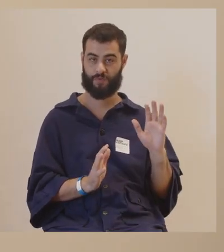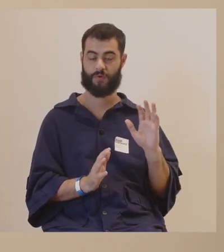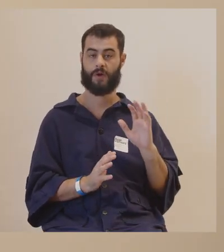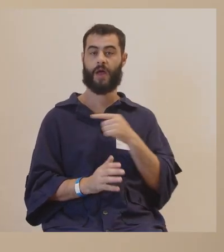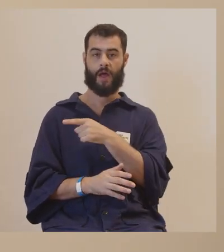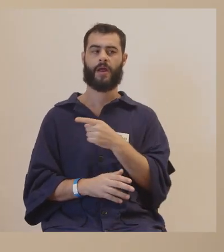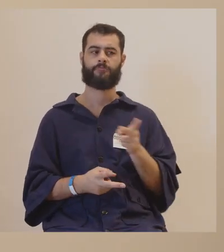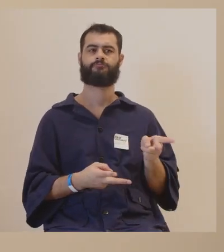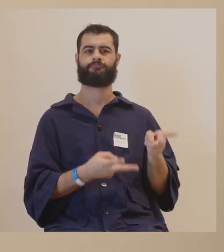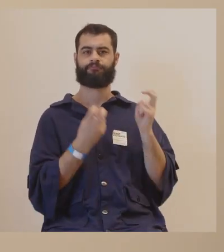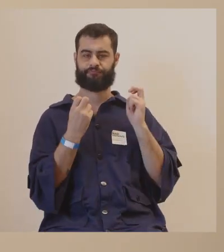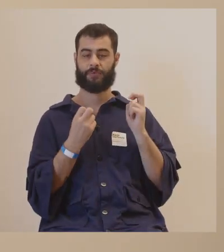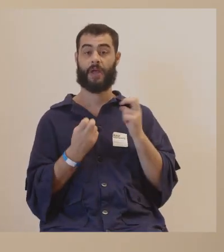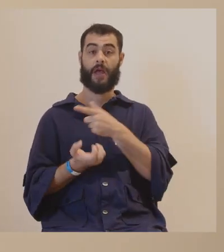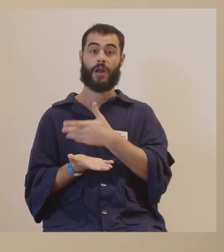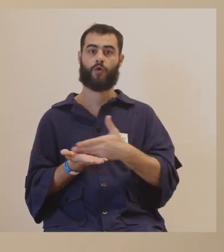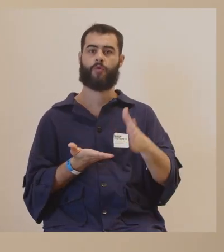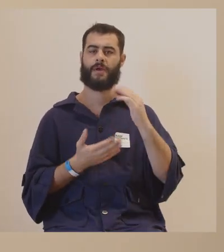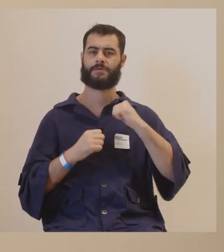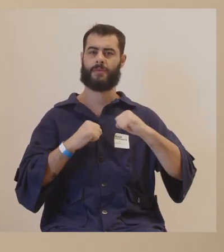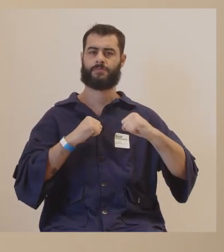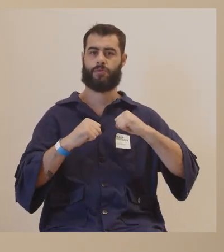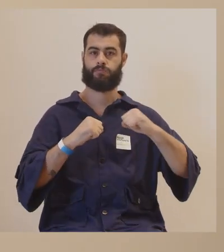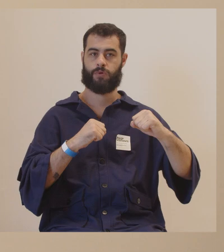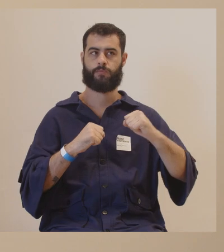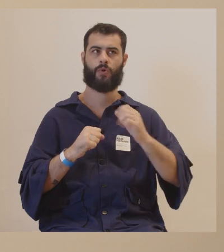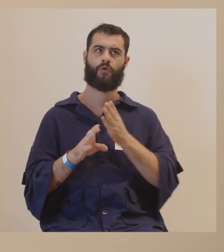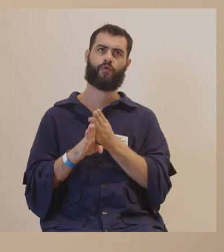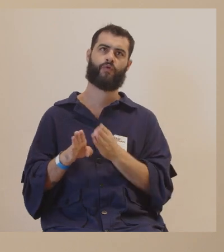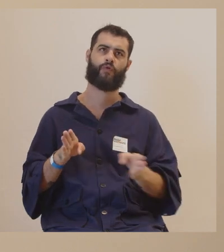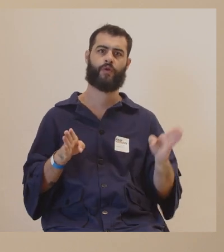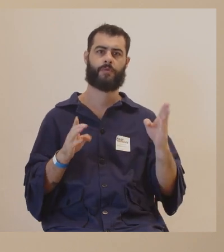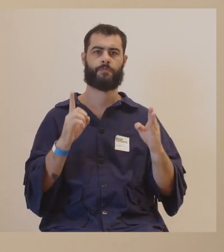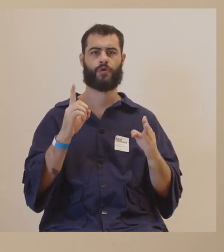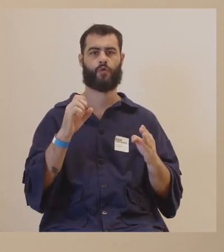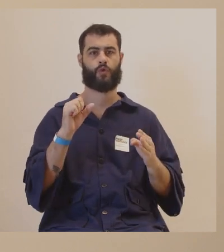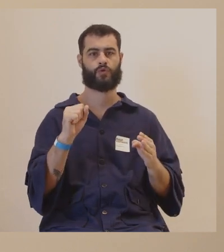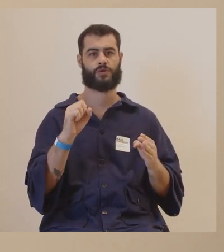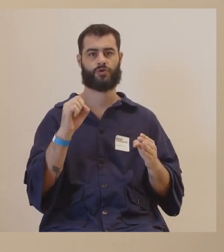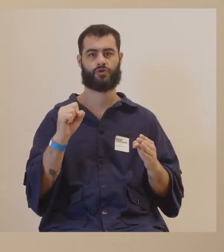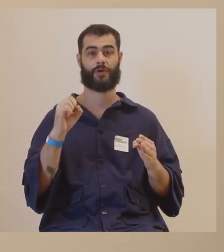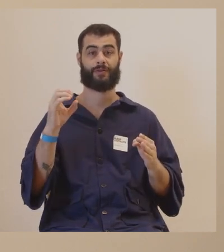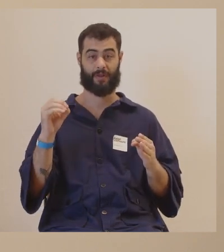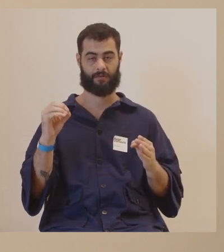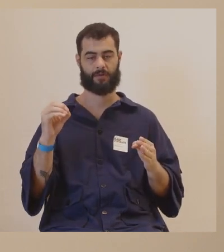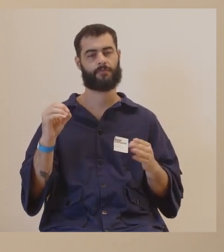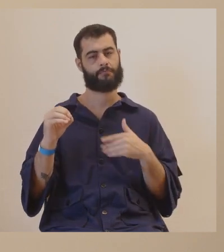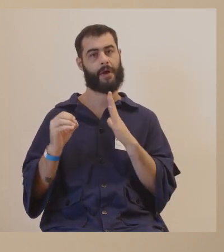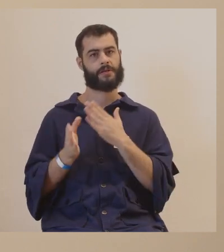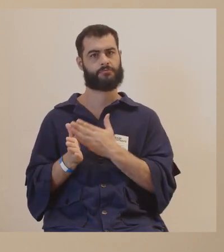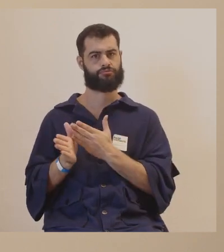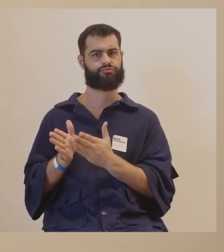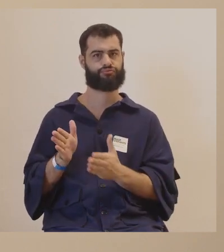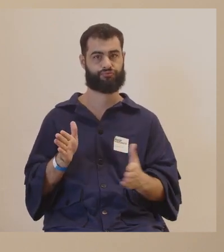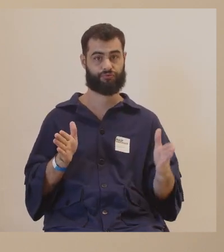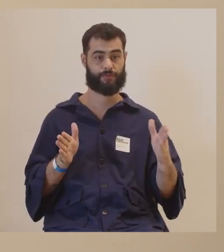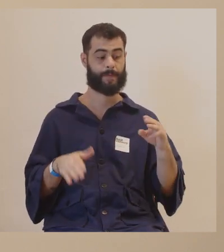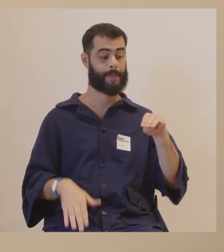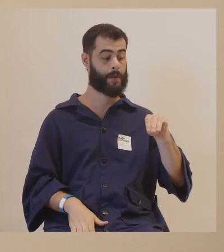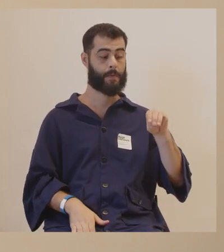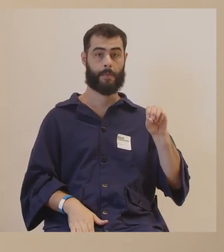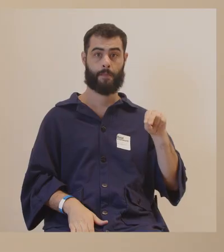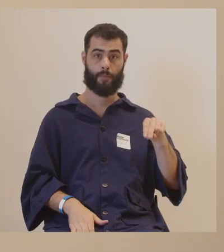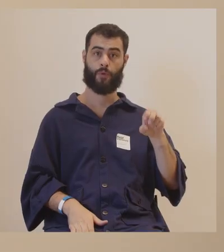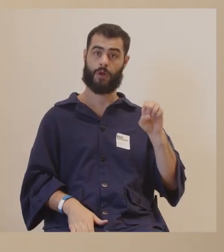organização das exposições, sobretudo a partir dos anos 1880, e o Monet continua aparecendo lá, mas ele começa a ter